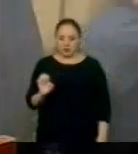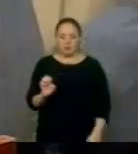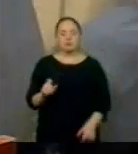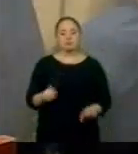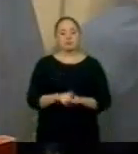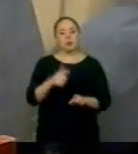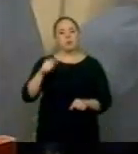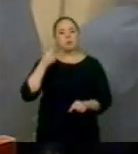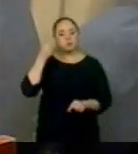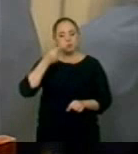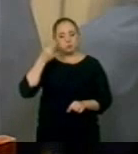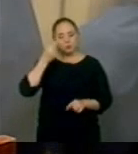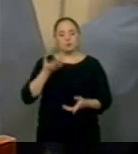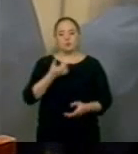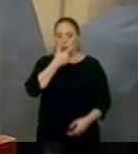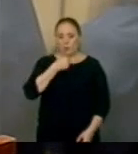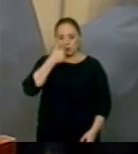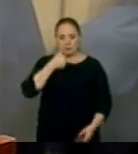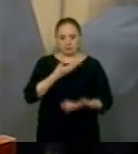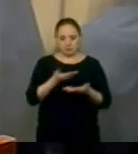a tribuna, senhoras e senhores.